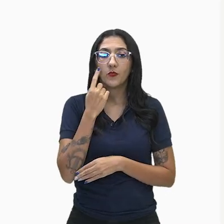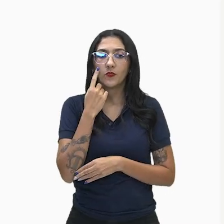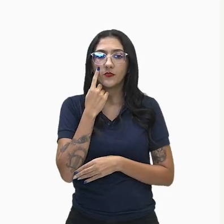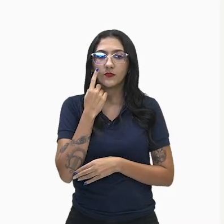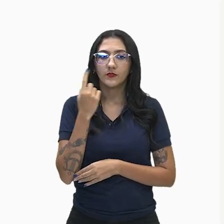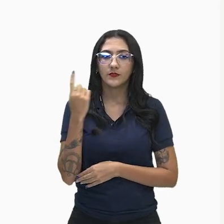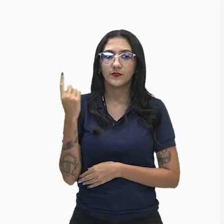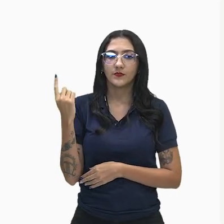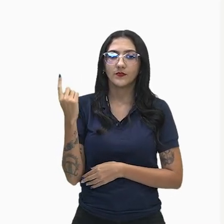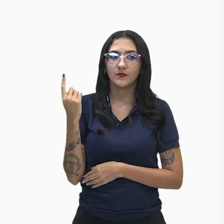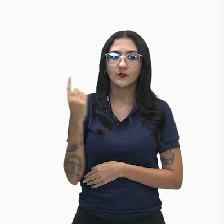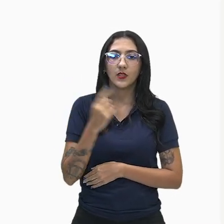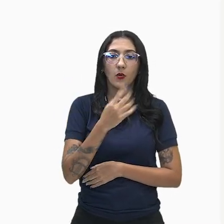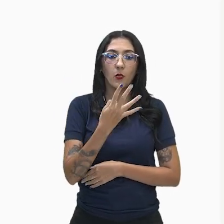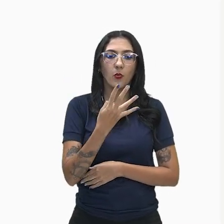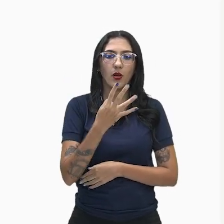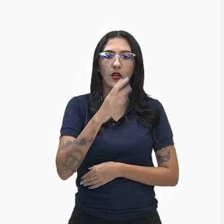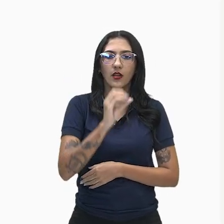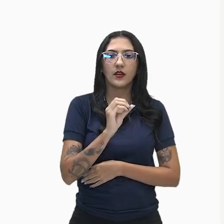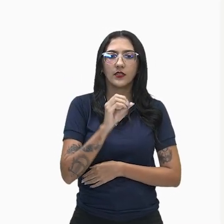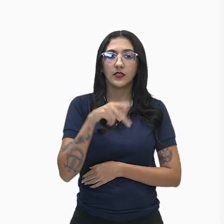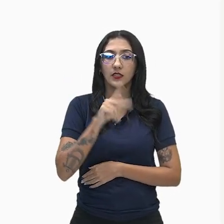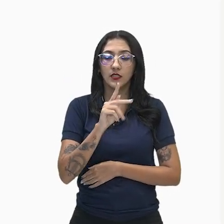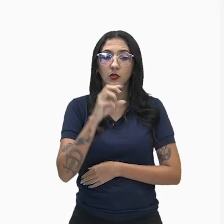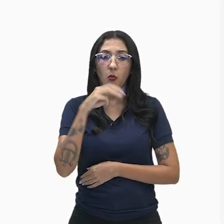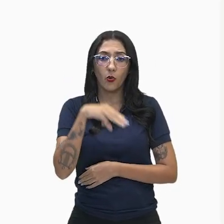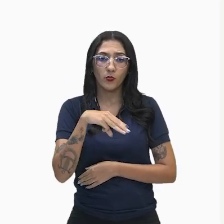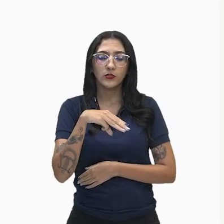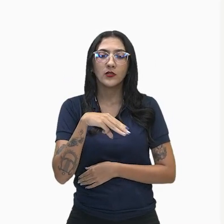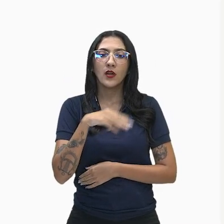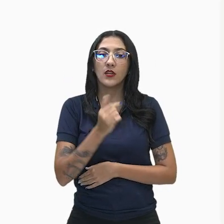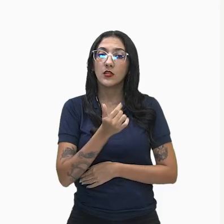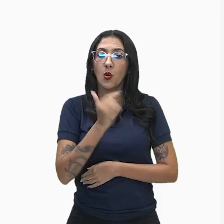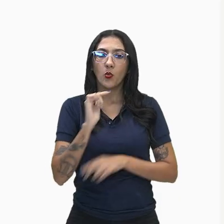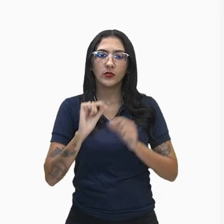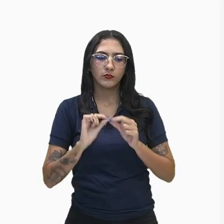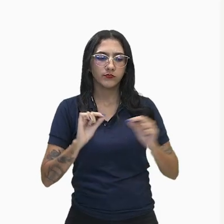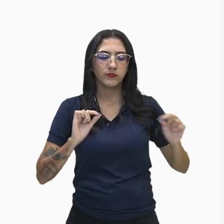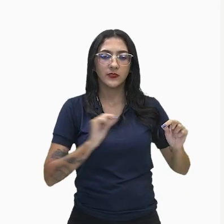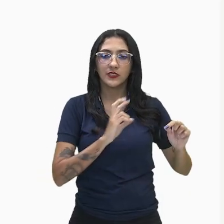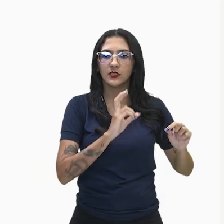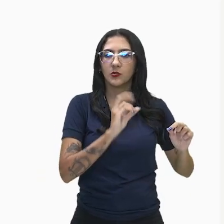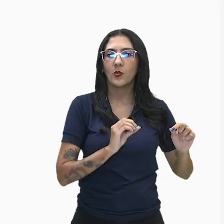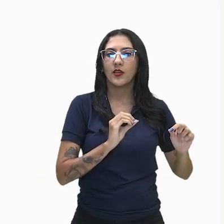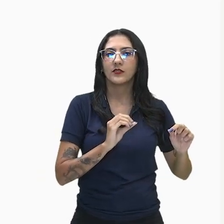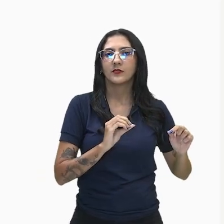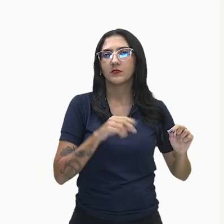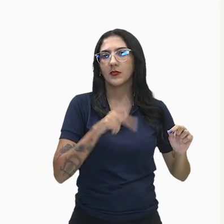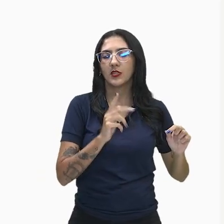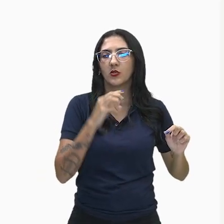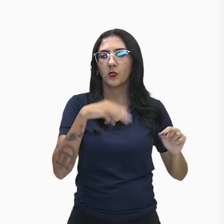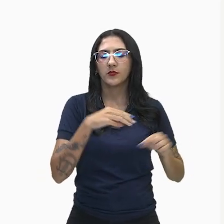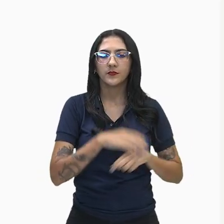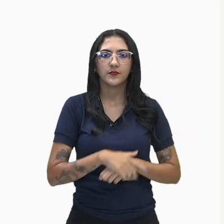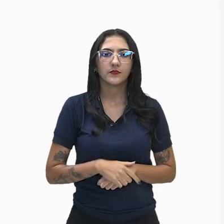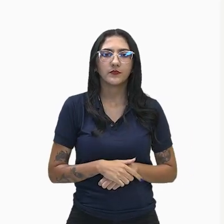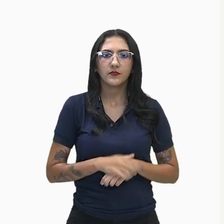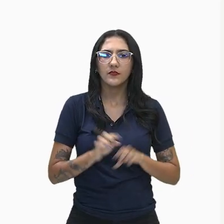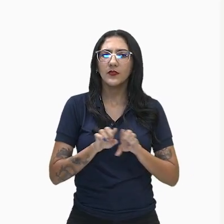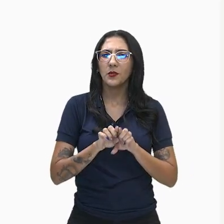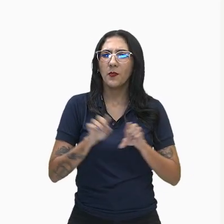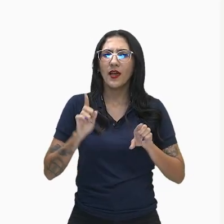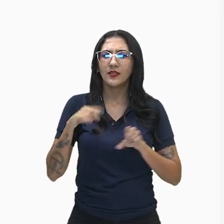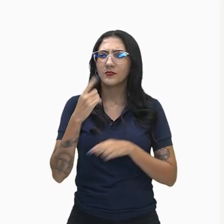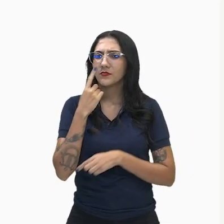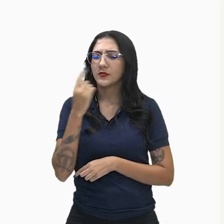40 km. E essa outra distância aqui, ó, mede 50 km. Mas essa distância aqui a gente ainda não sabe. Mas olha só a